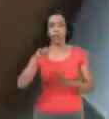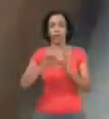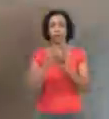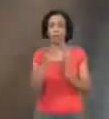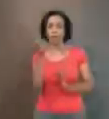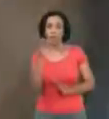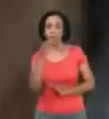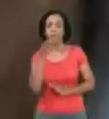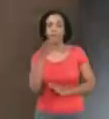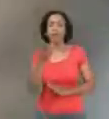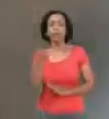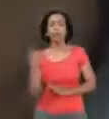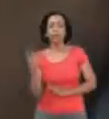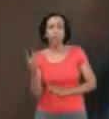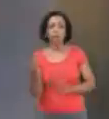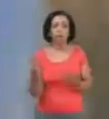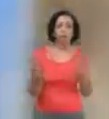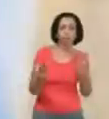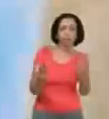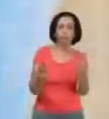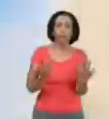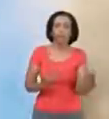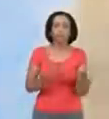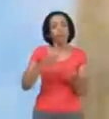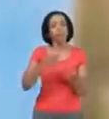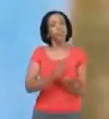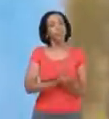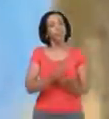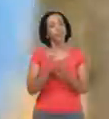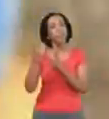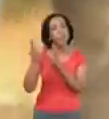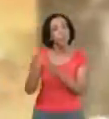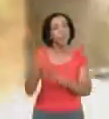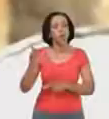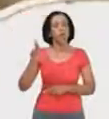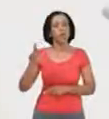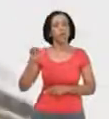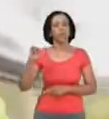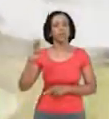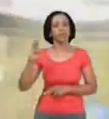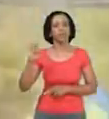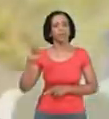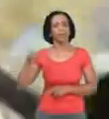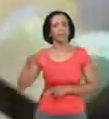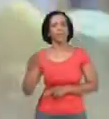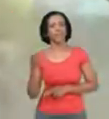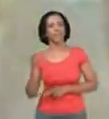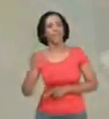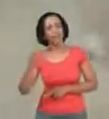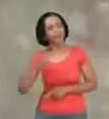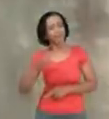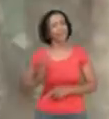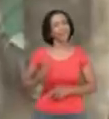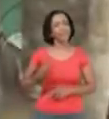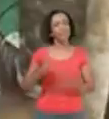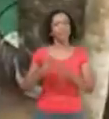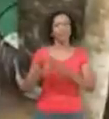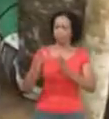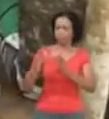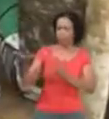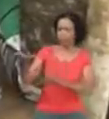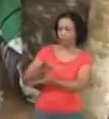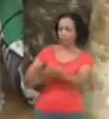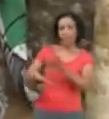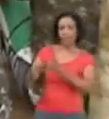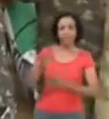de duplas, e aí eles vão viver como um ribeirinho. E o estilo de vida é através do relacionamento. Por exemplo,